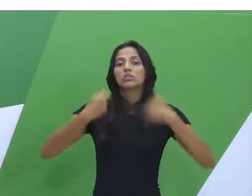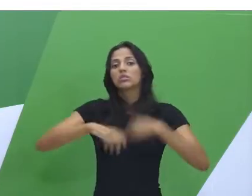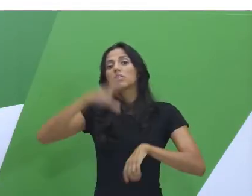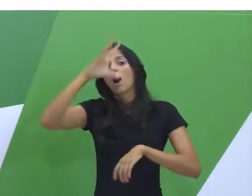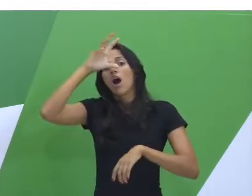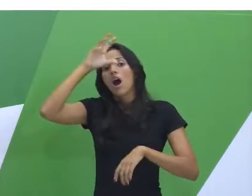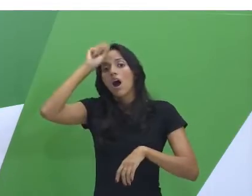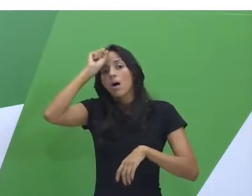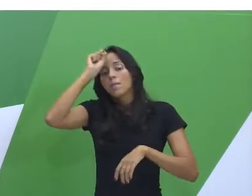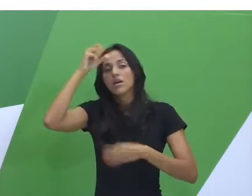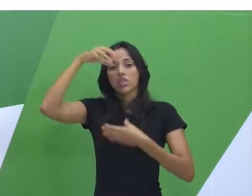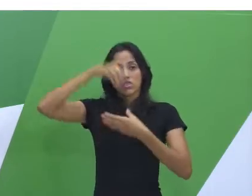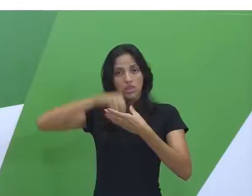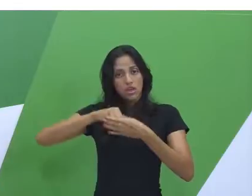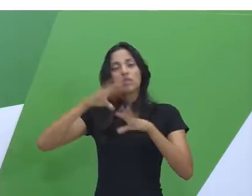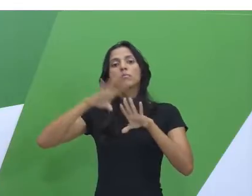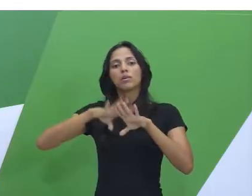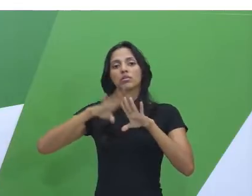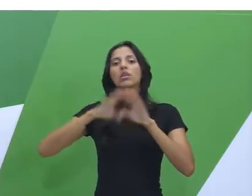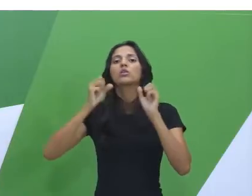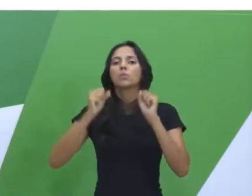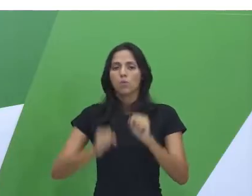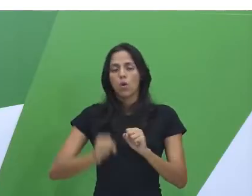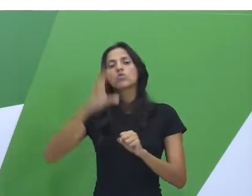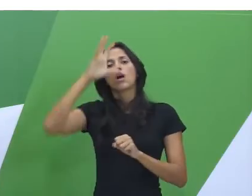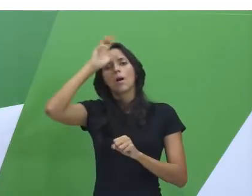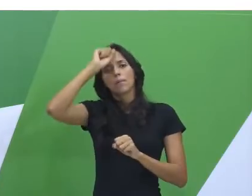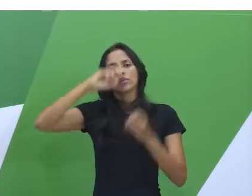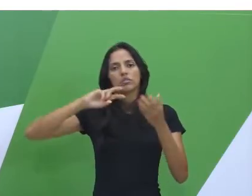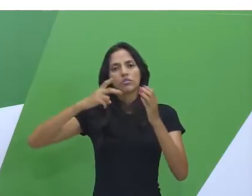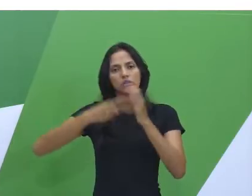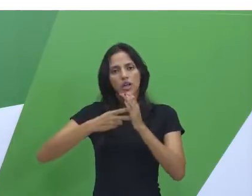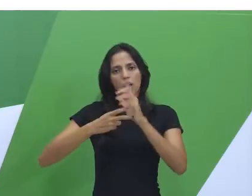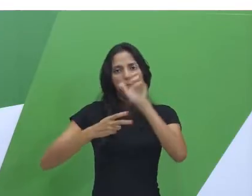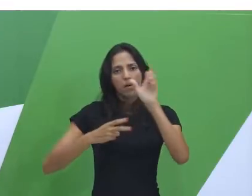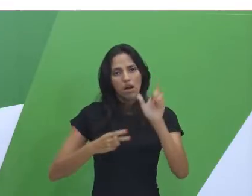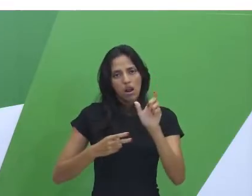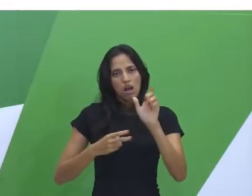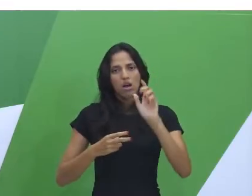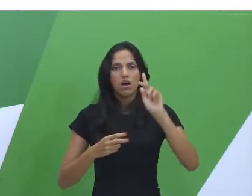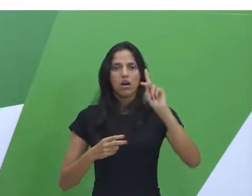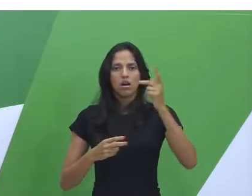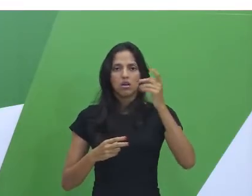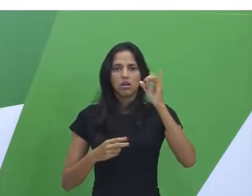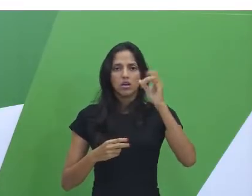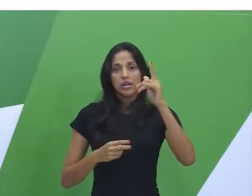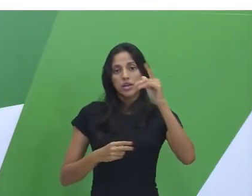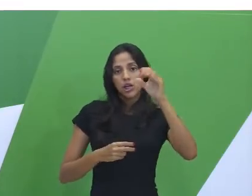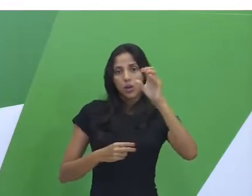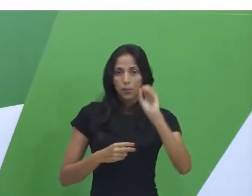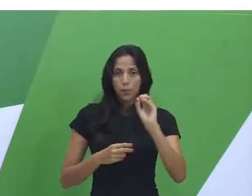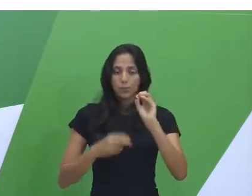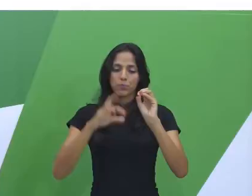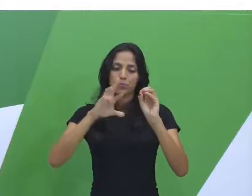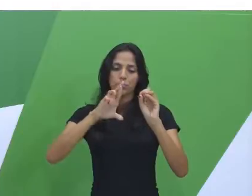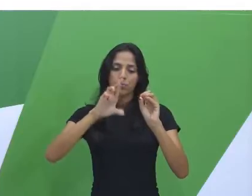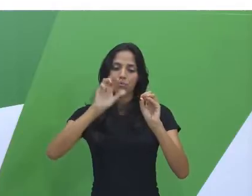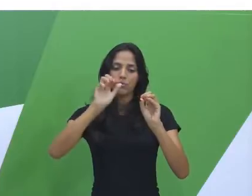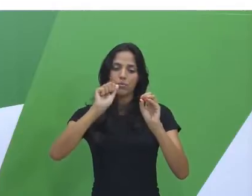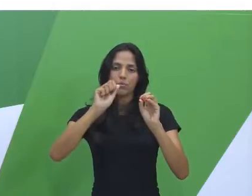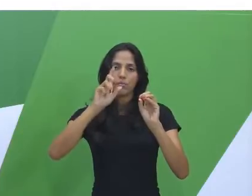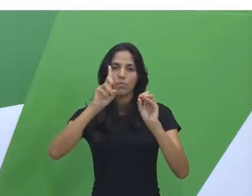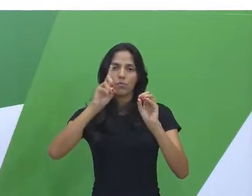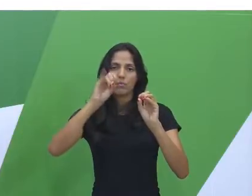habilidade. Dentro da matemática, ele pode desenvolver essa habilidade, que são os radicais que